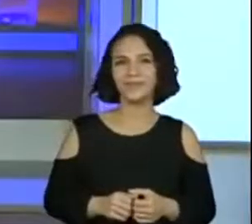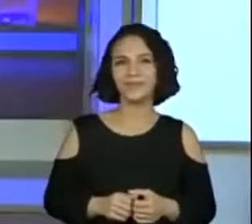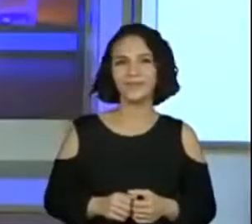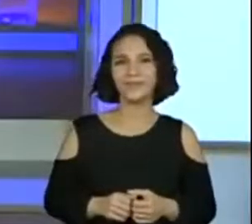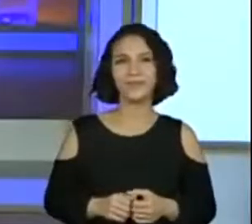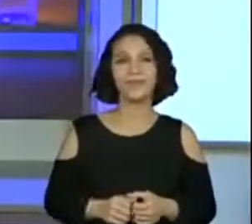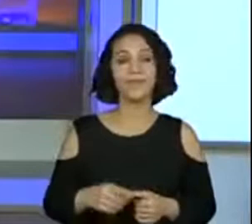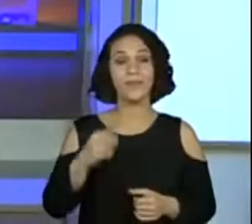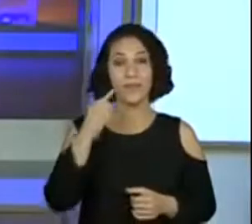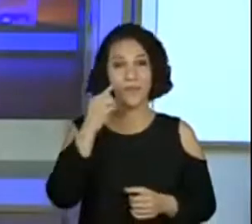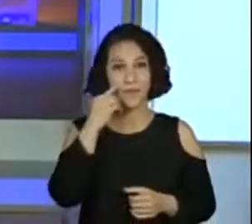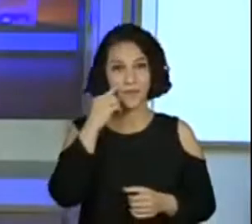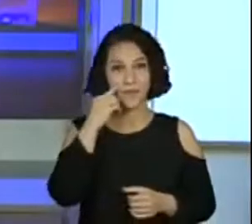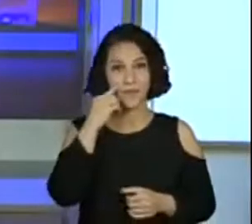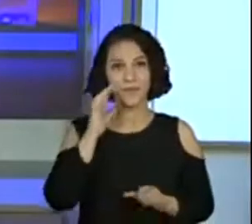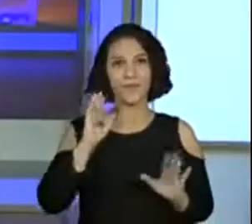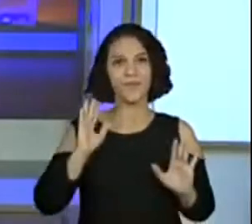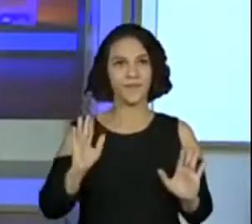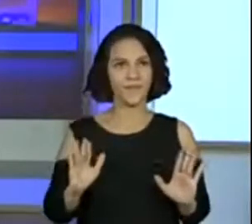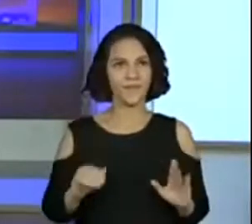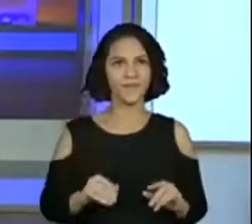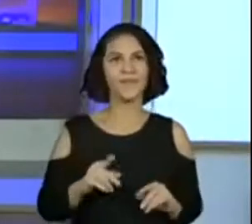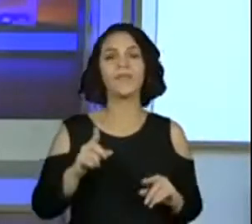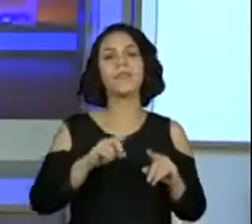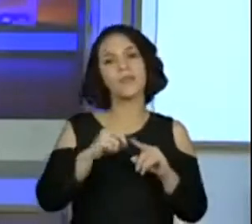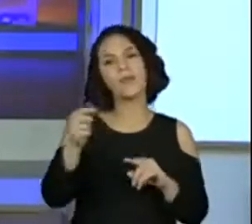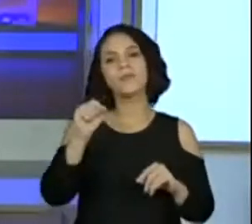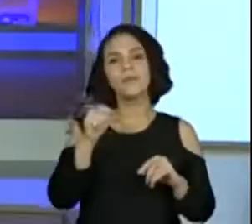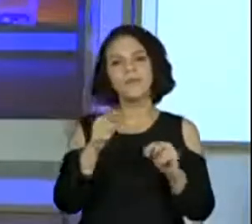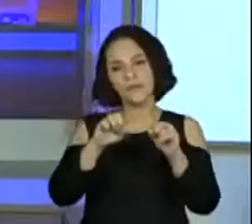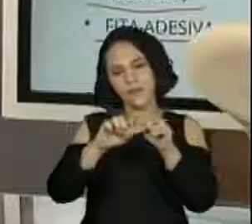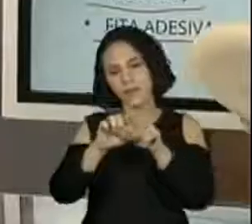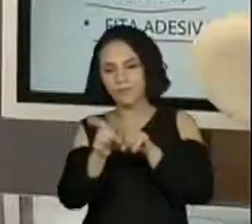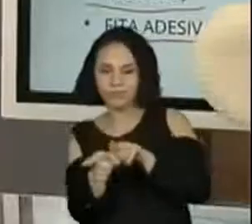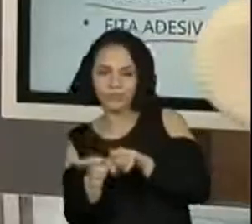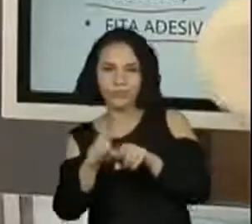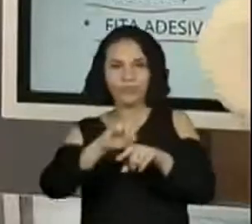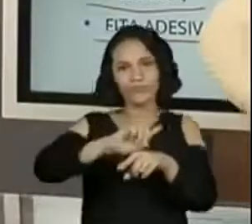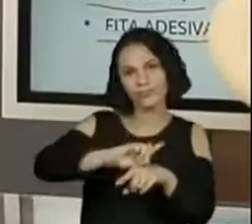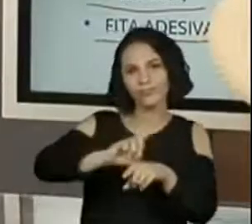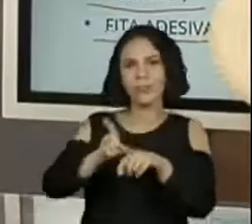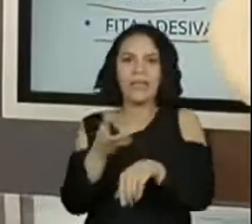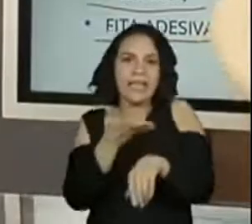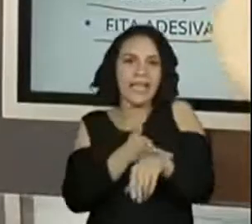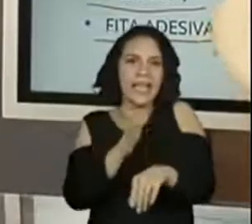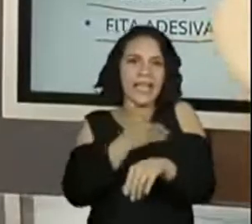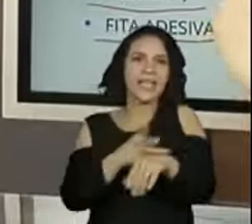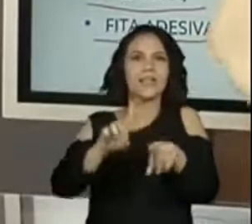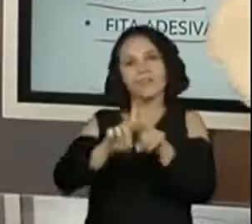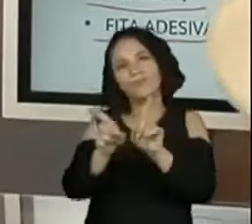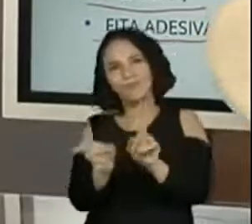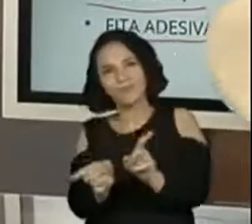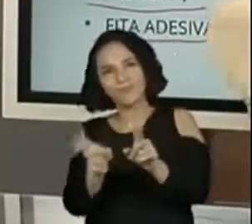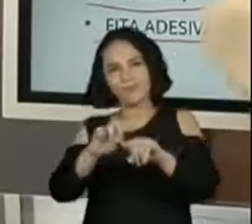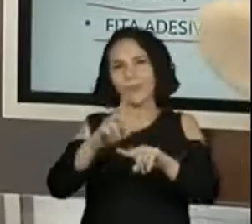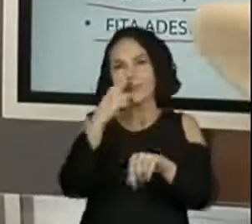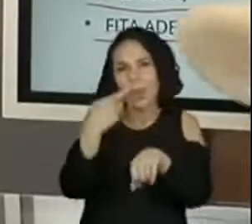esse aqui ainda... Depois, ó, vocês precisam dar uma aquecida aqui no ponteiro para ele não... Tá vendo? Não prender. Um